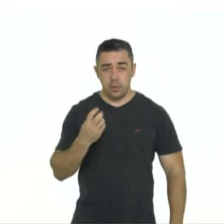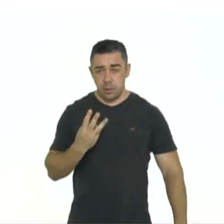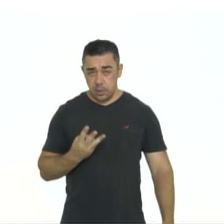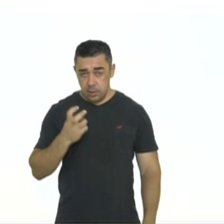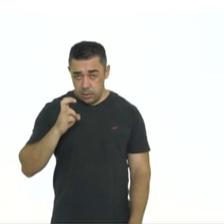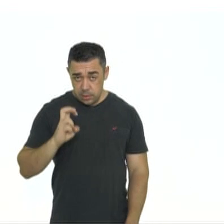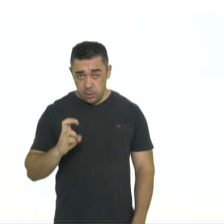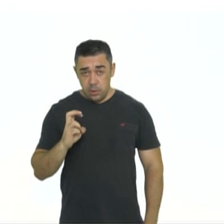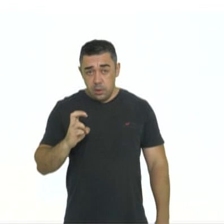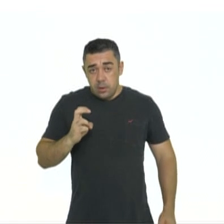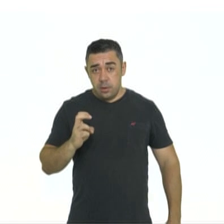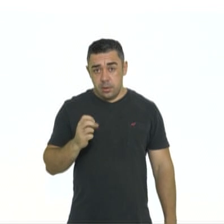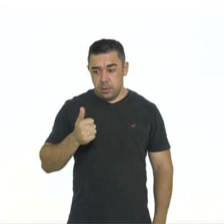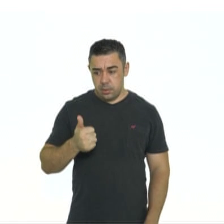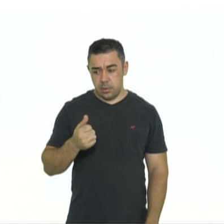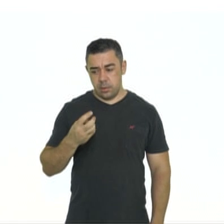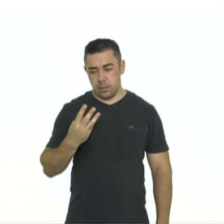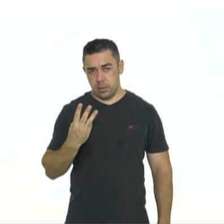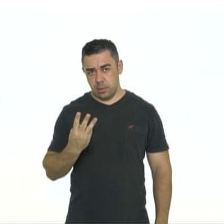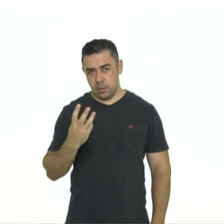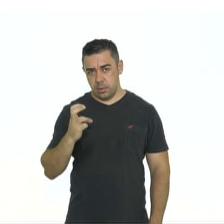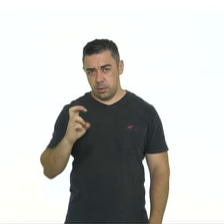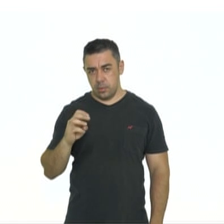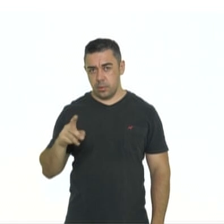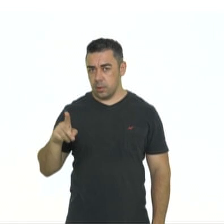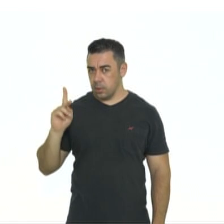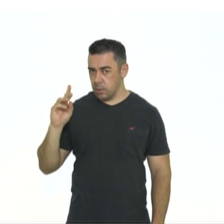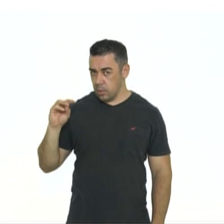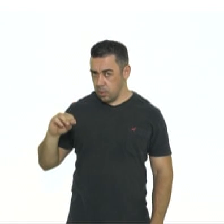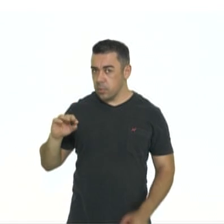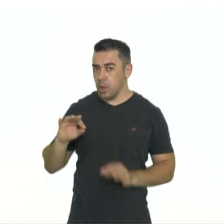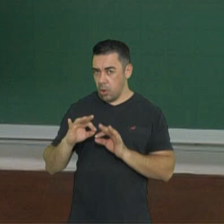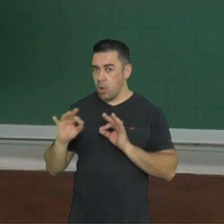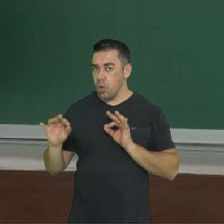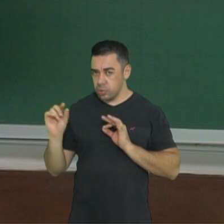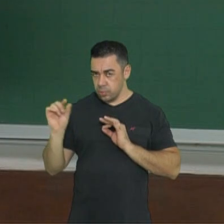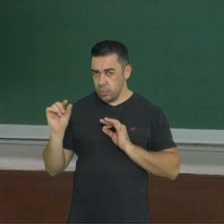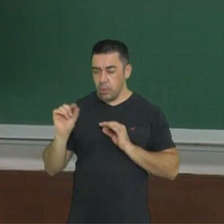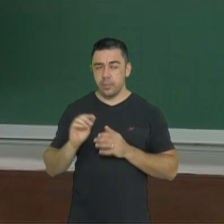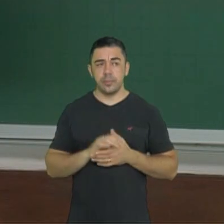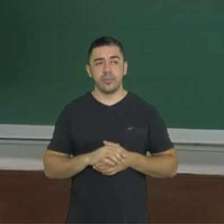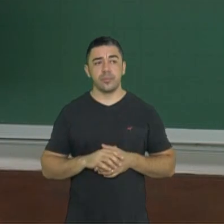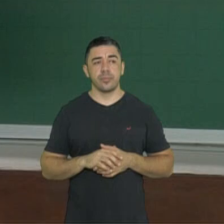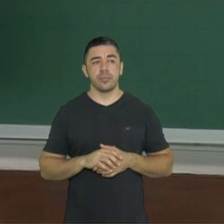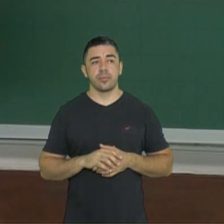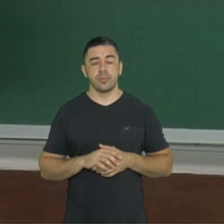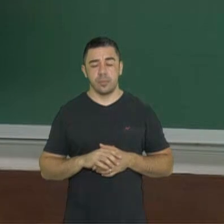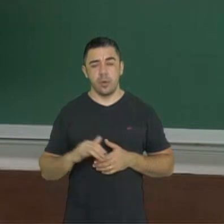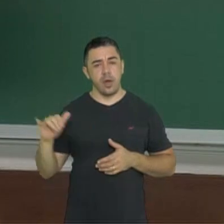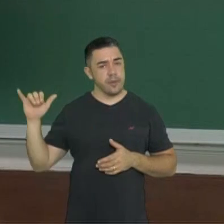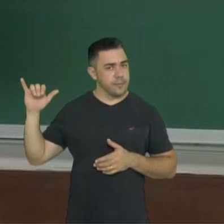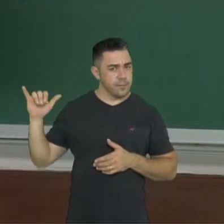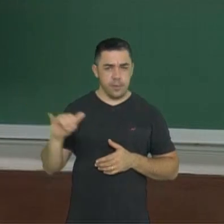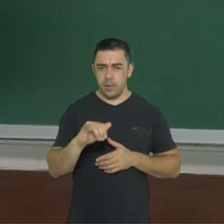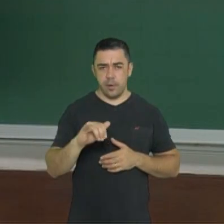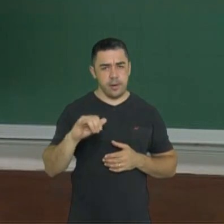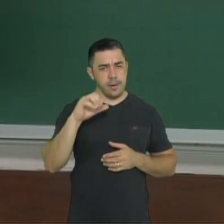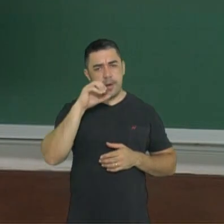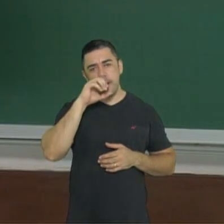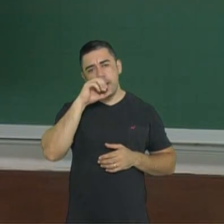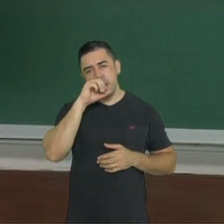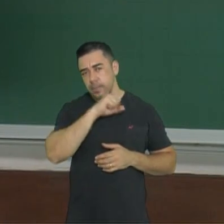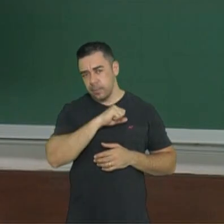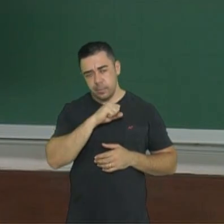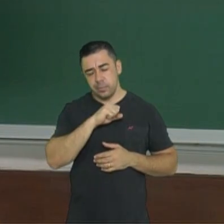135km ele não tá tão perto assim de São Paulo tá gente ele tá meio longe né mas um avião percorre isso